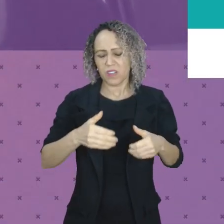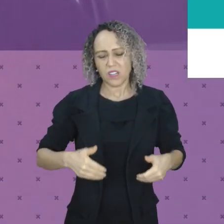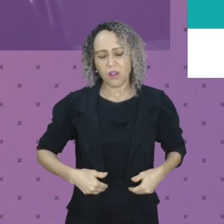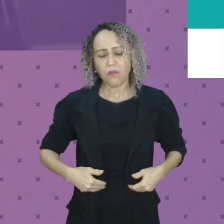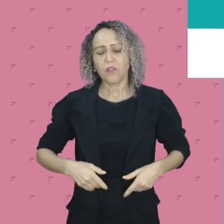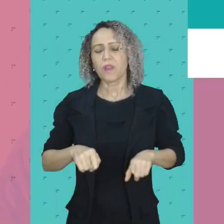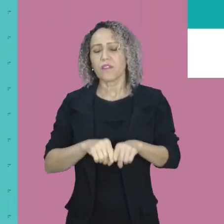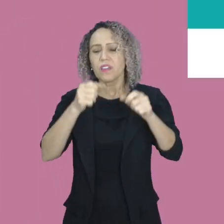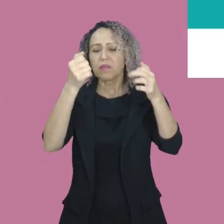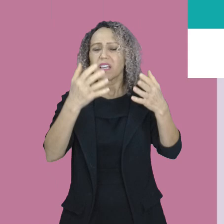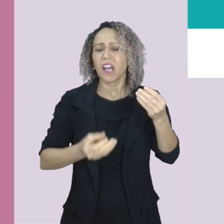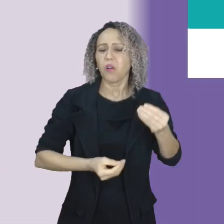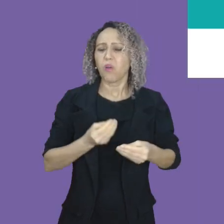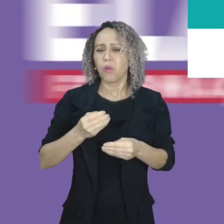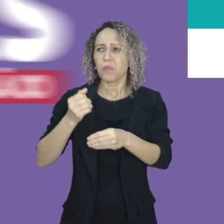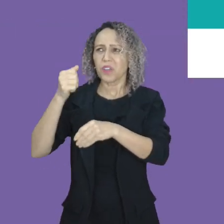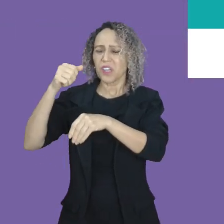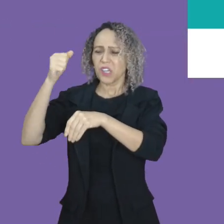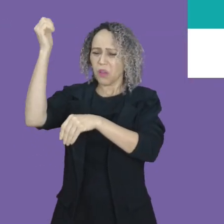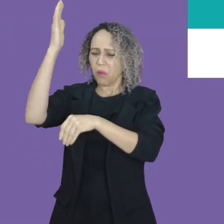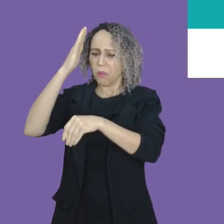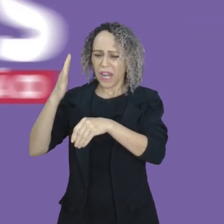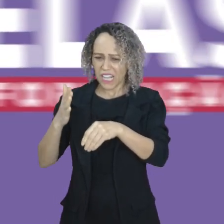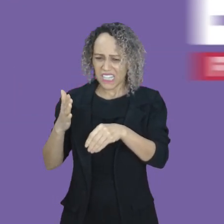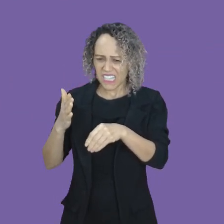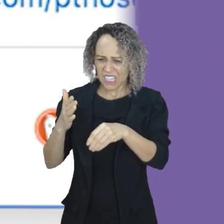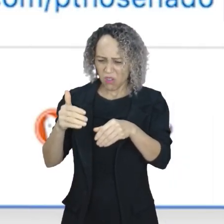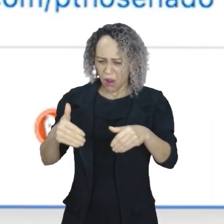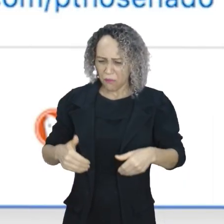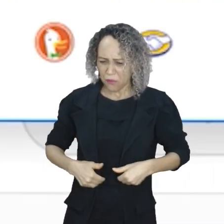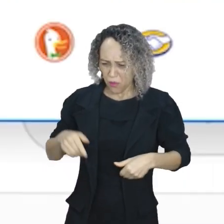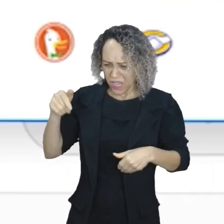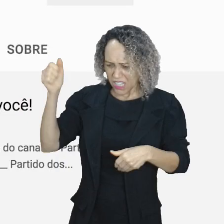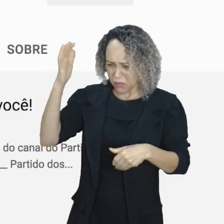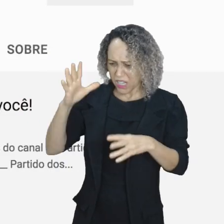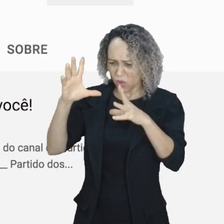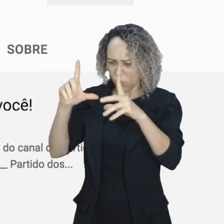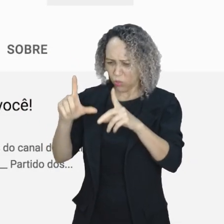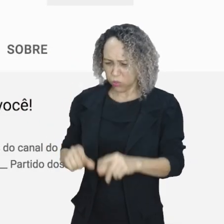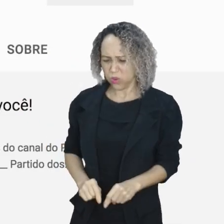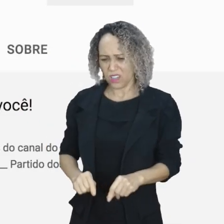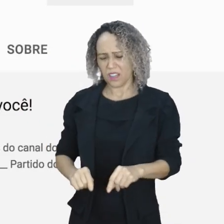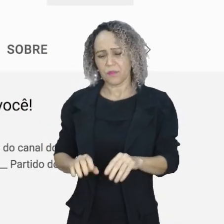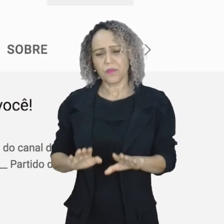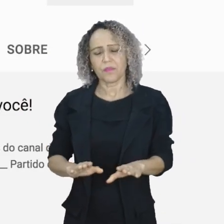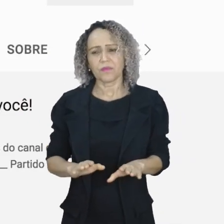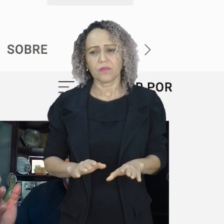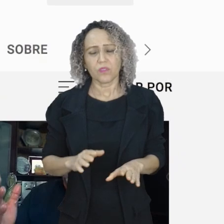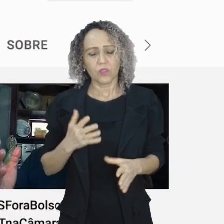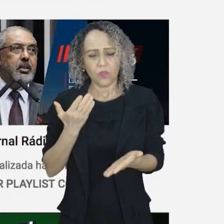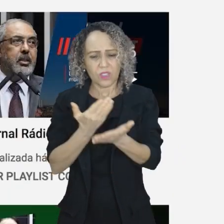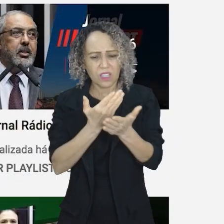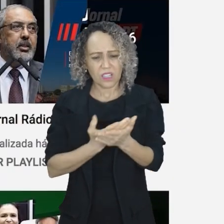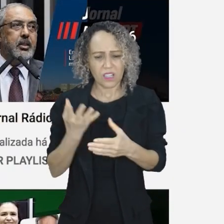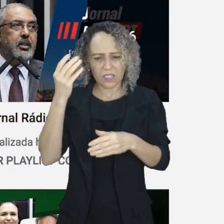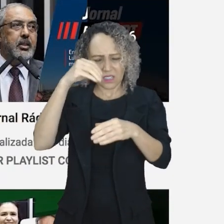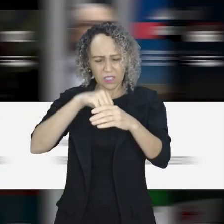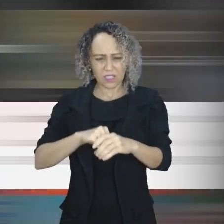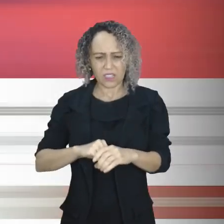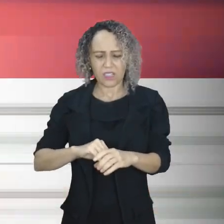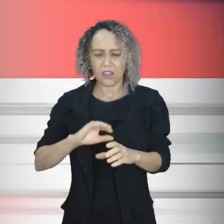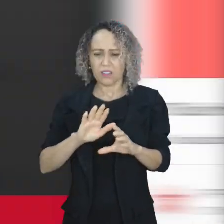da fome. Todas as aulas estão disponíveis na playlist TV Elas por Elas Formação, no canal da TV